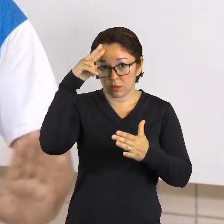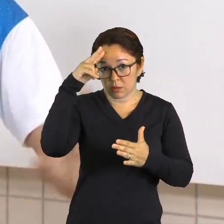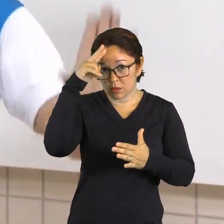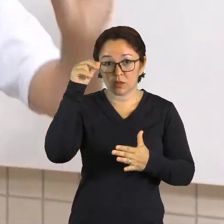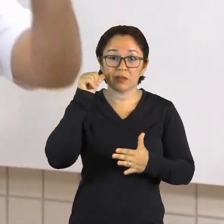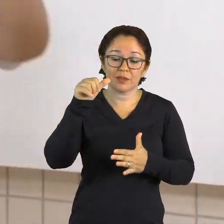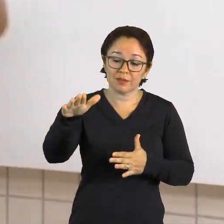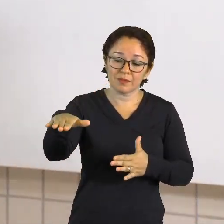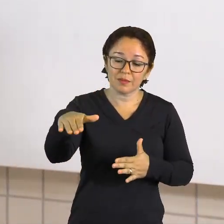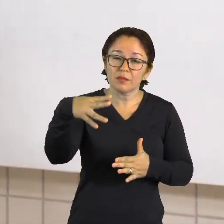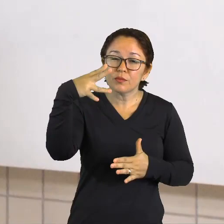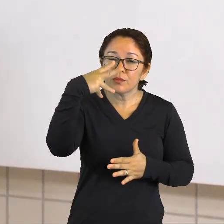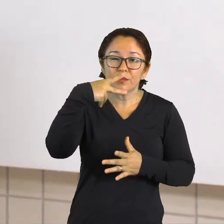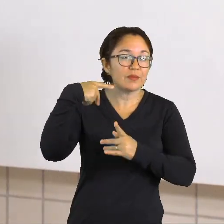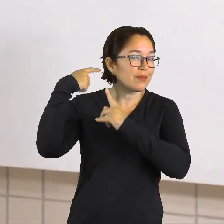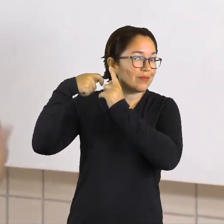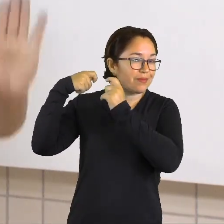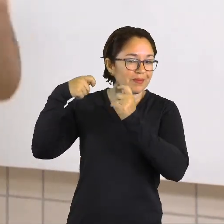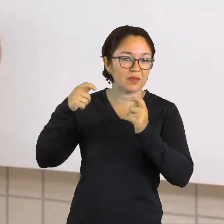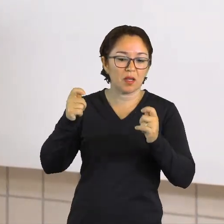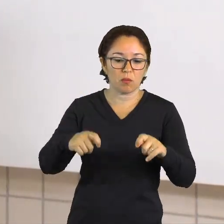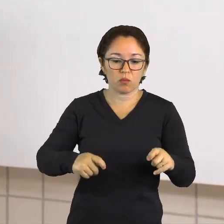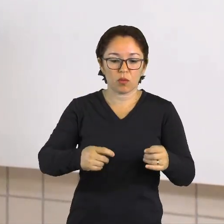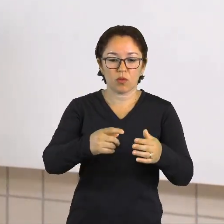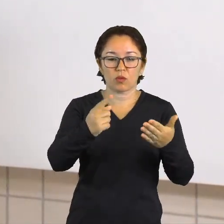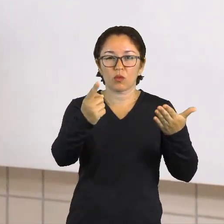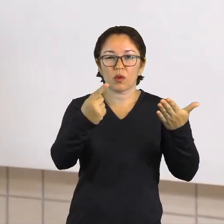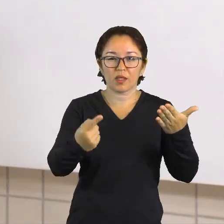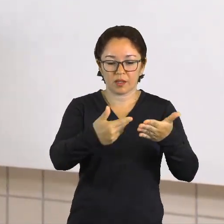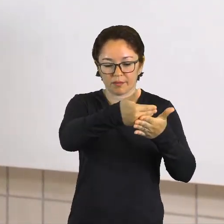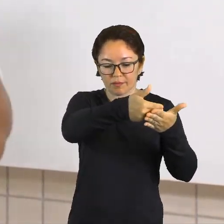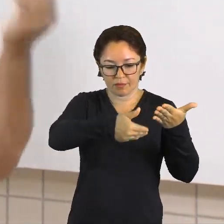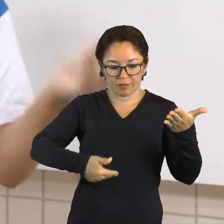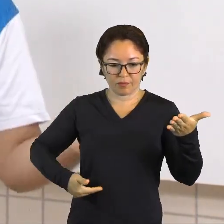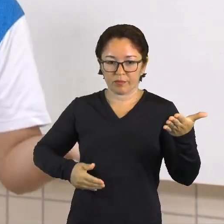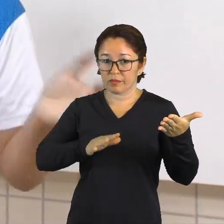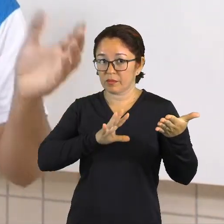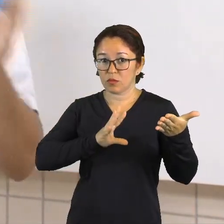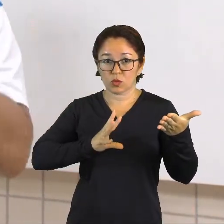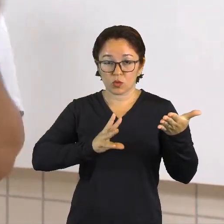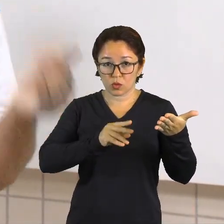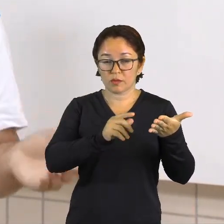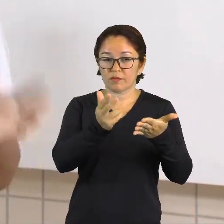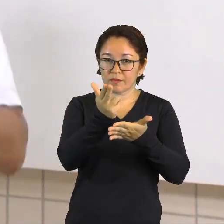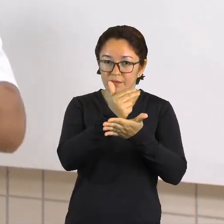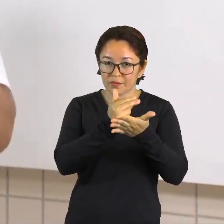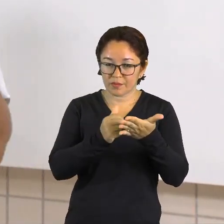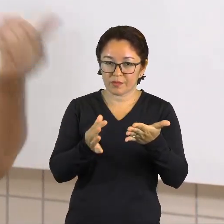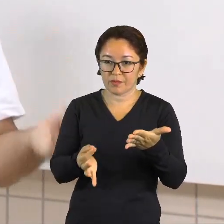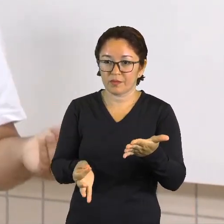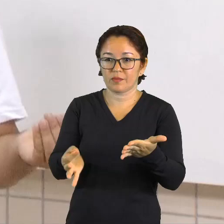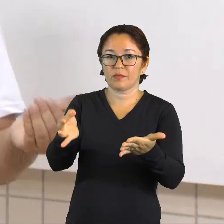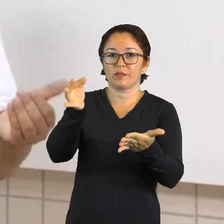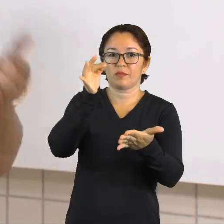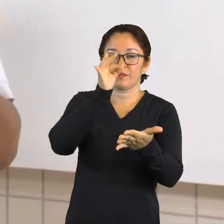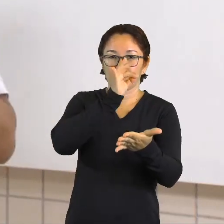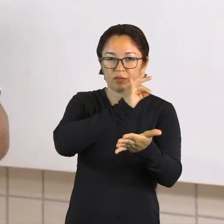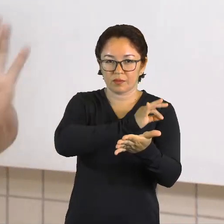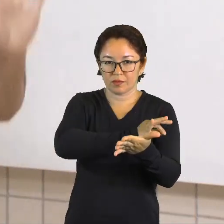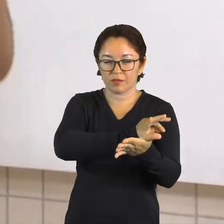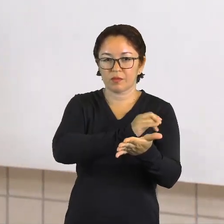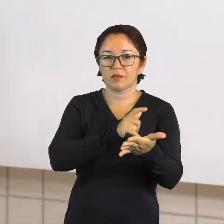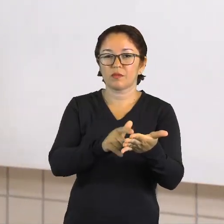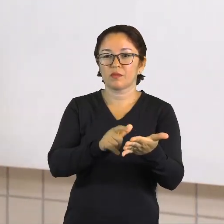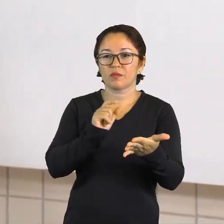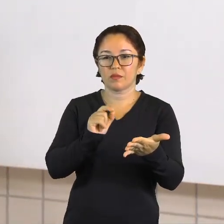até separar toda uma página do caderno e fazer esse desenho. Aí você separa outra página ou outra folha, né?